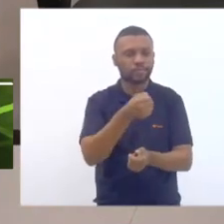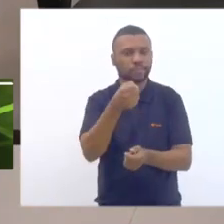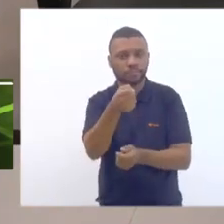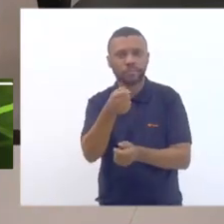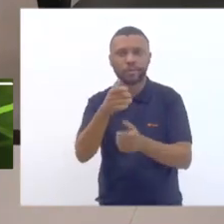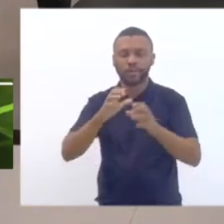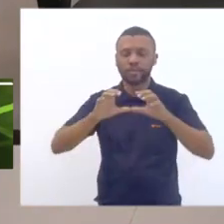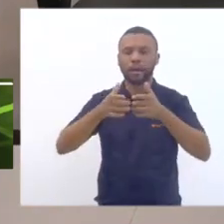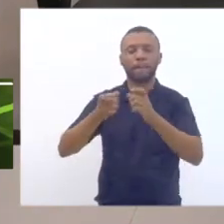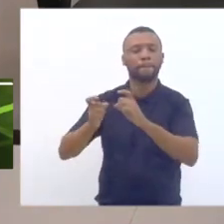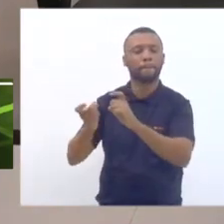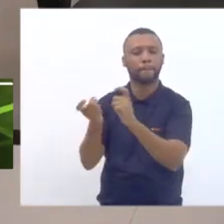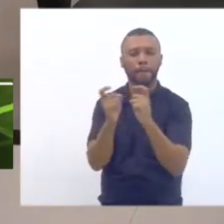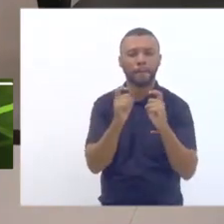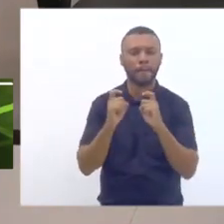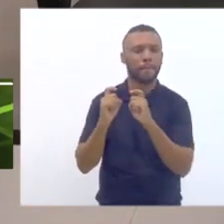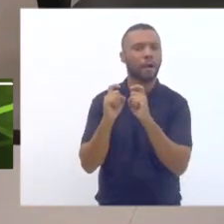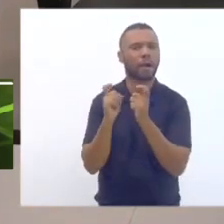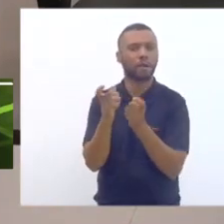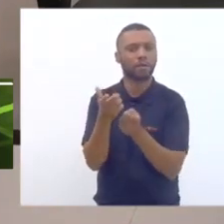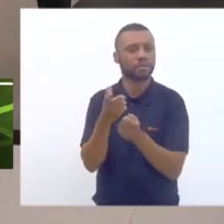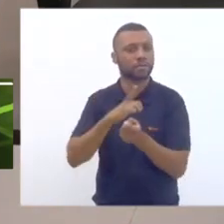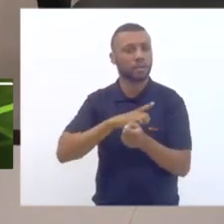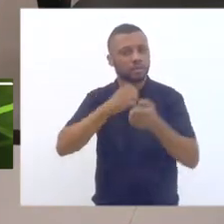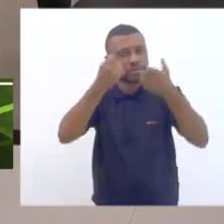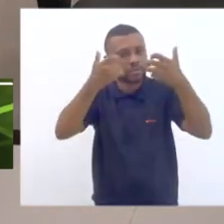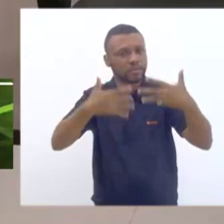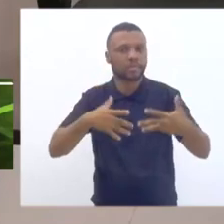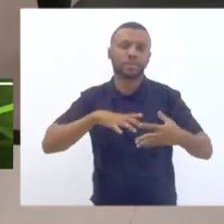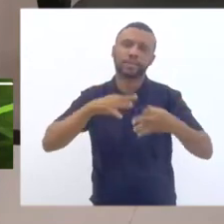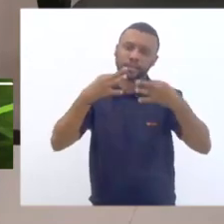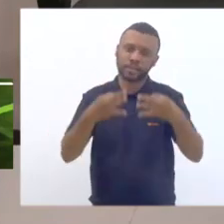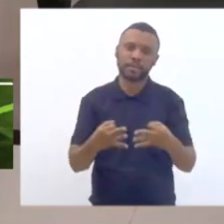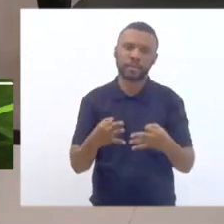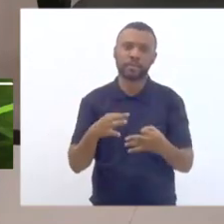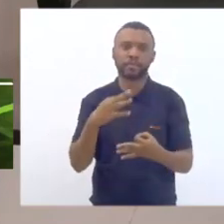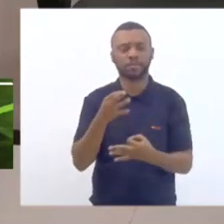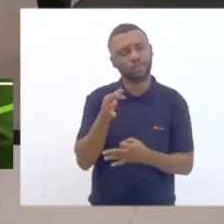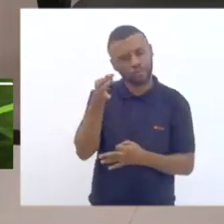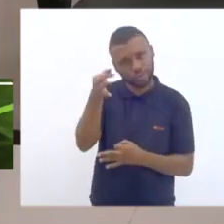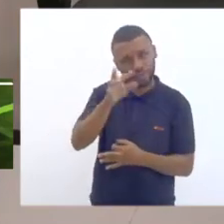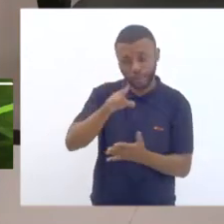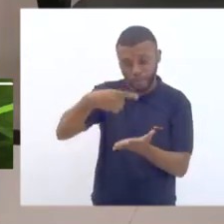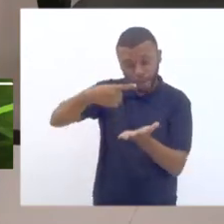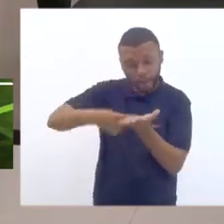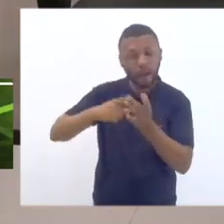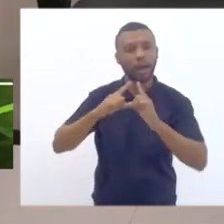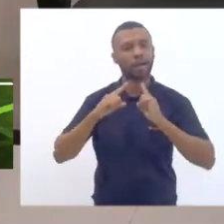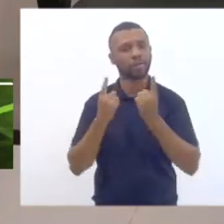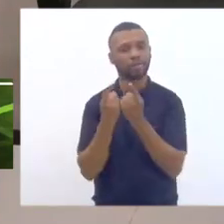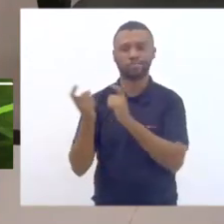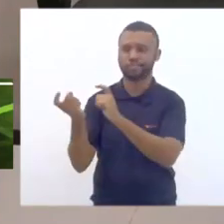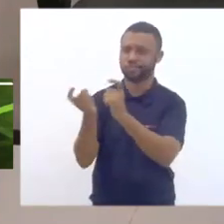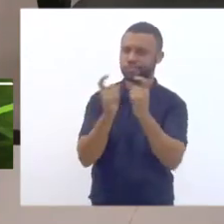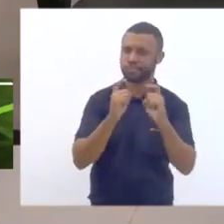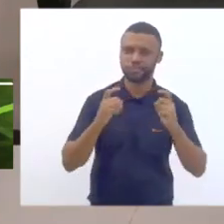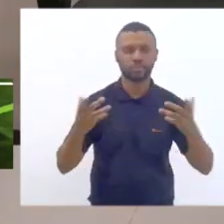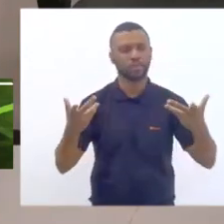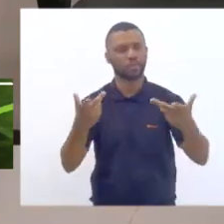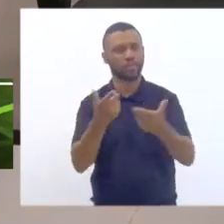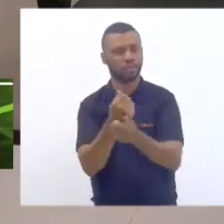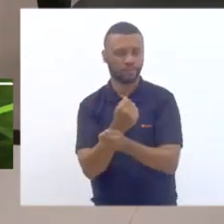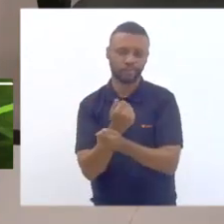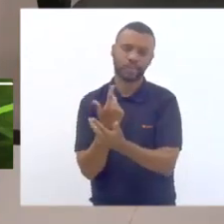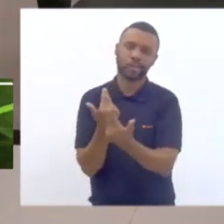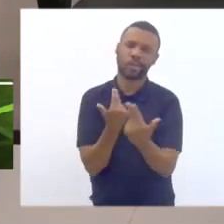colegiado, dizer que, com certeza, teremos reuniões tão frutíferas como tínhamos e